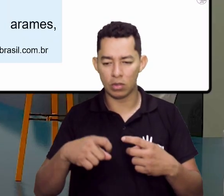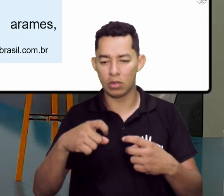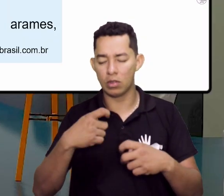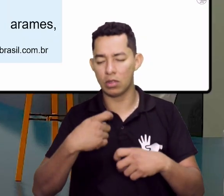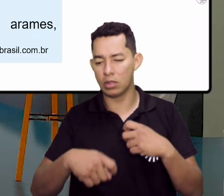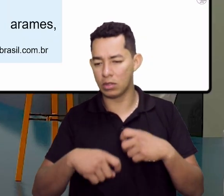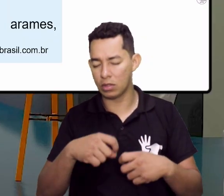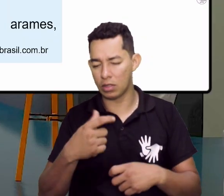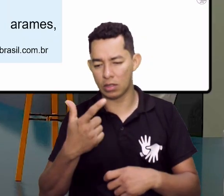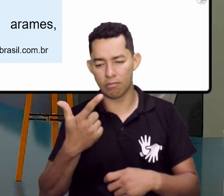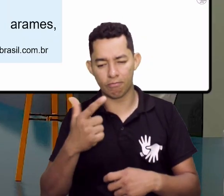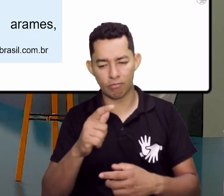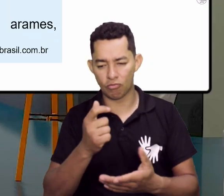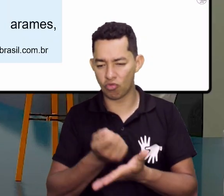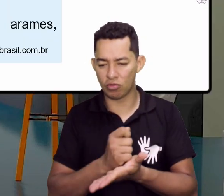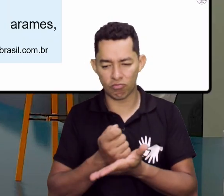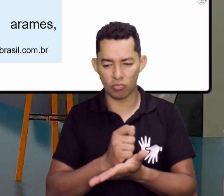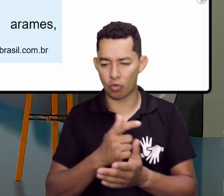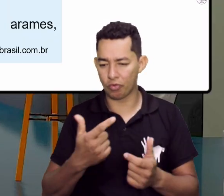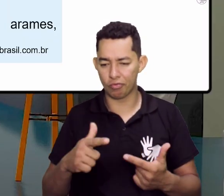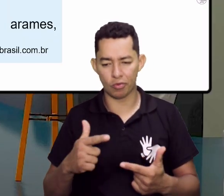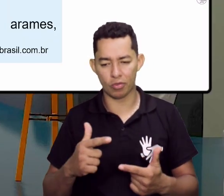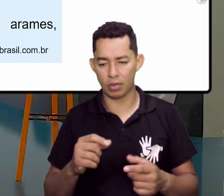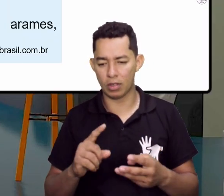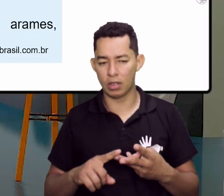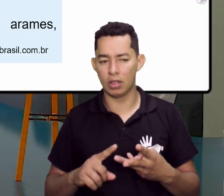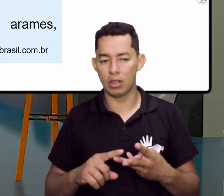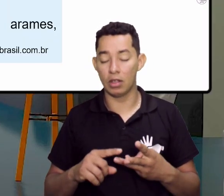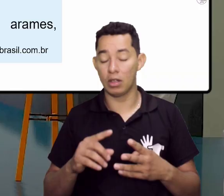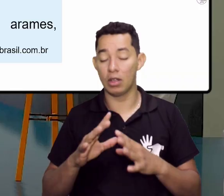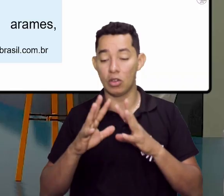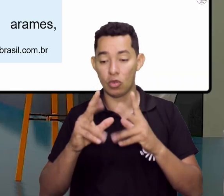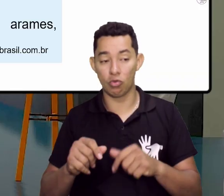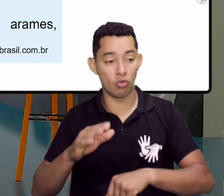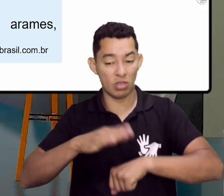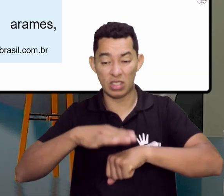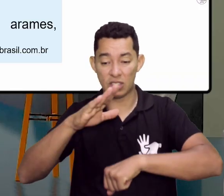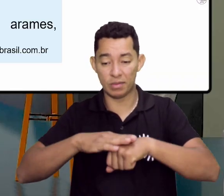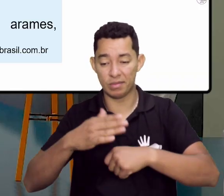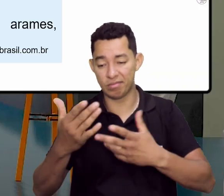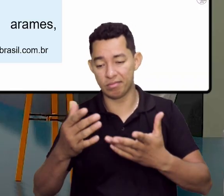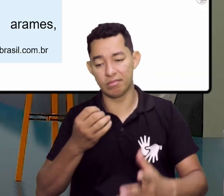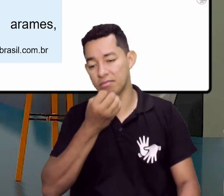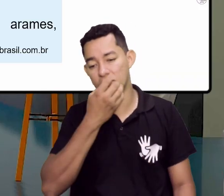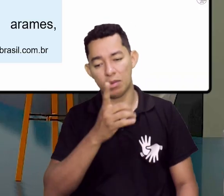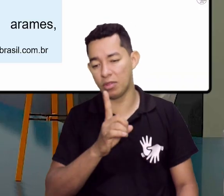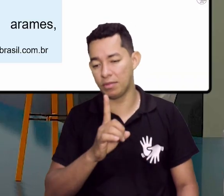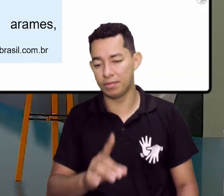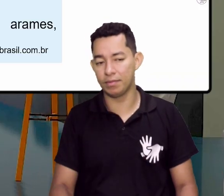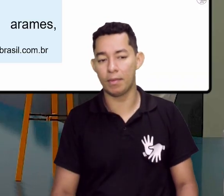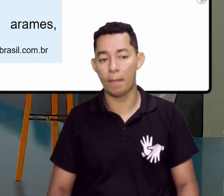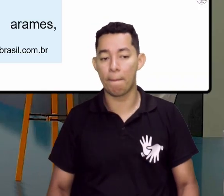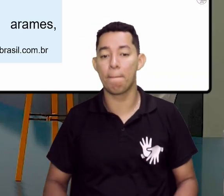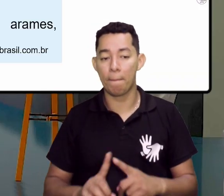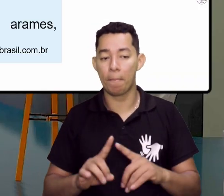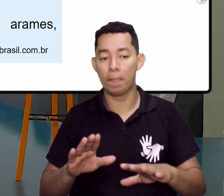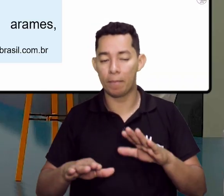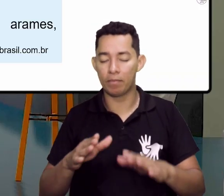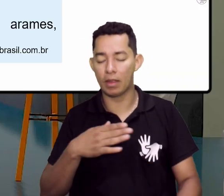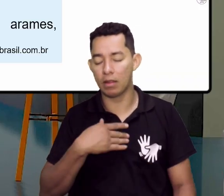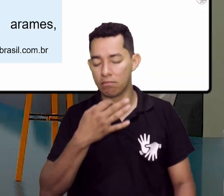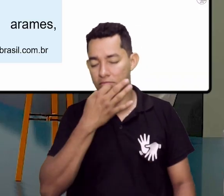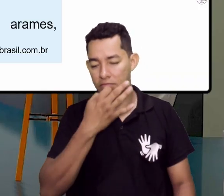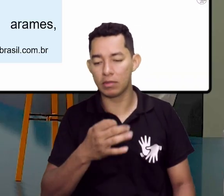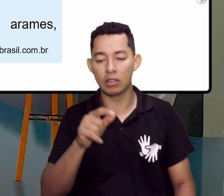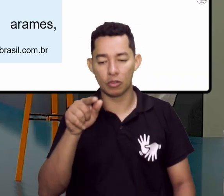desenfreado também, e tudo que é mais é muito, já dizia o velho ditado, tá bom? Eu vou voltar, mas oportunamente, de vez em quando, eu venho dar uma